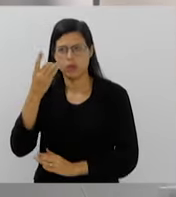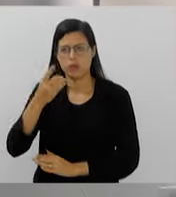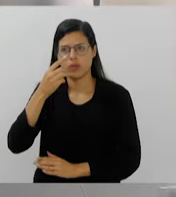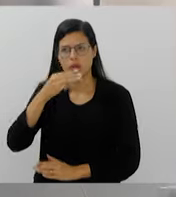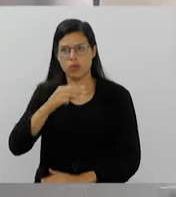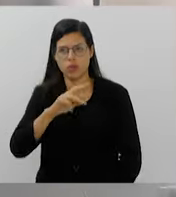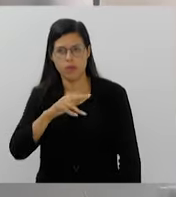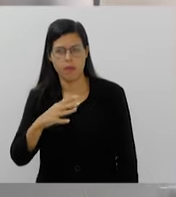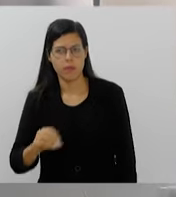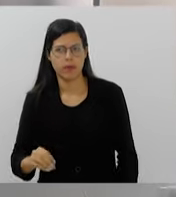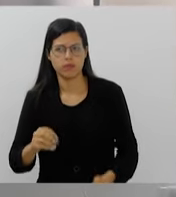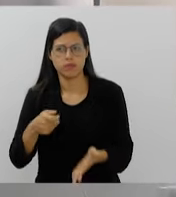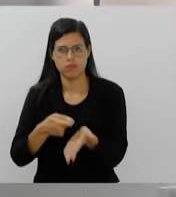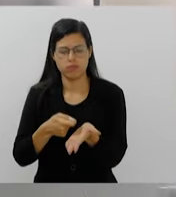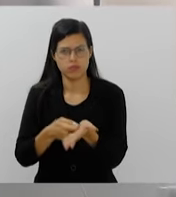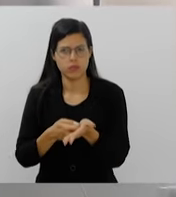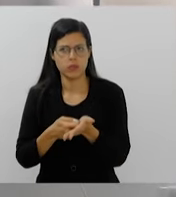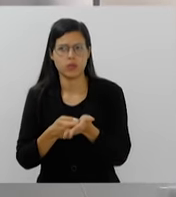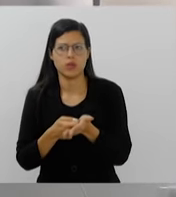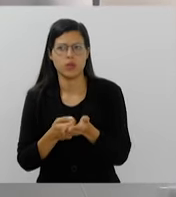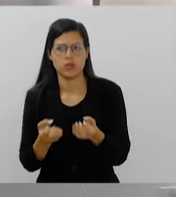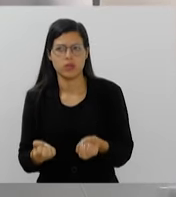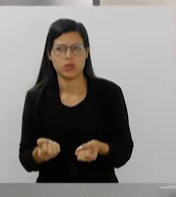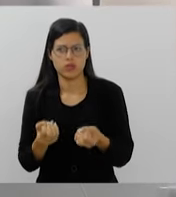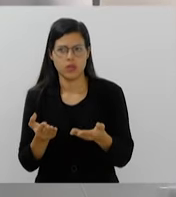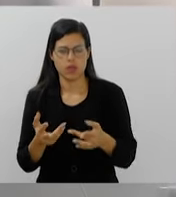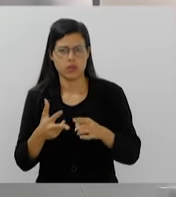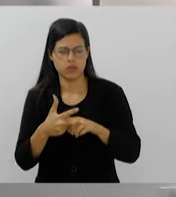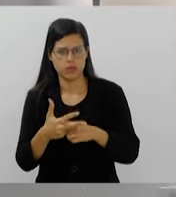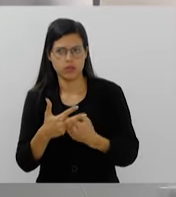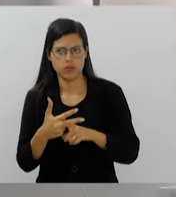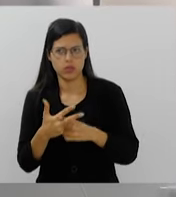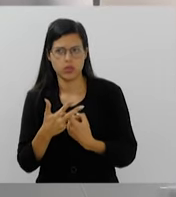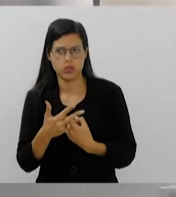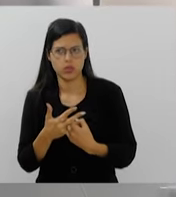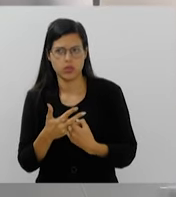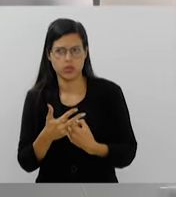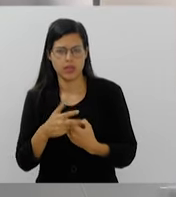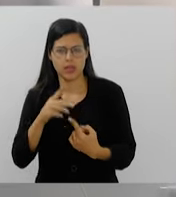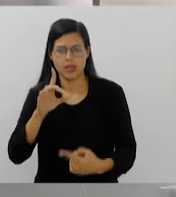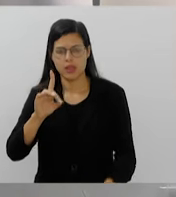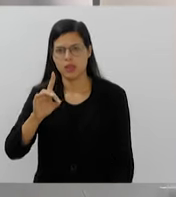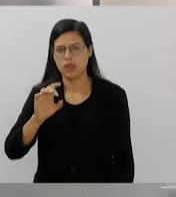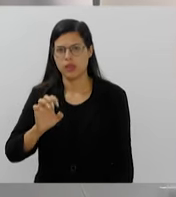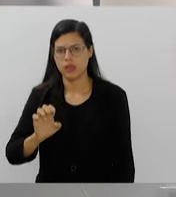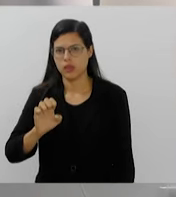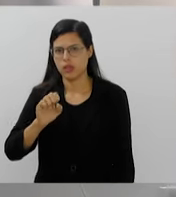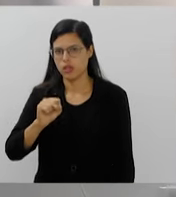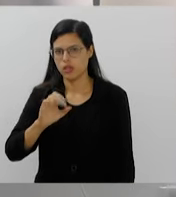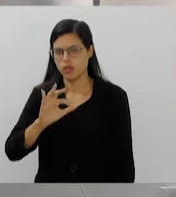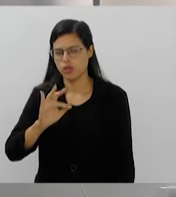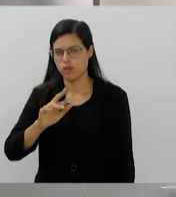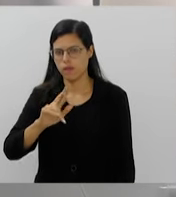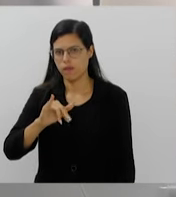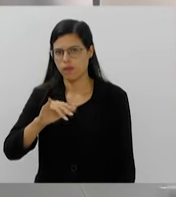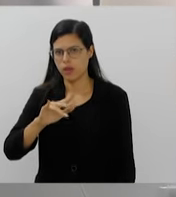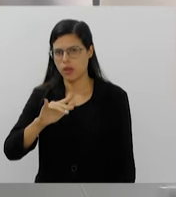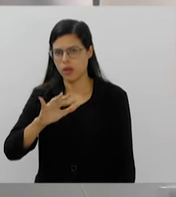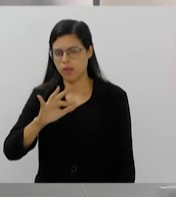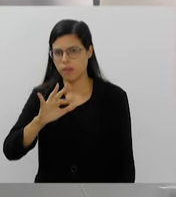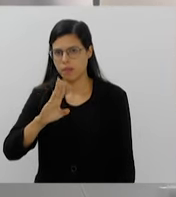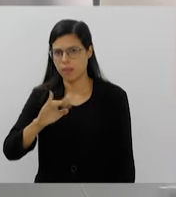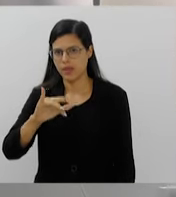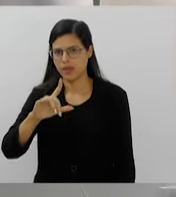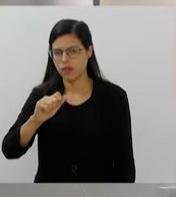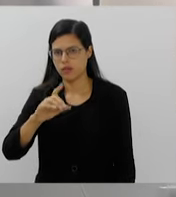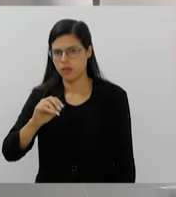que dispõe sobre a obrigatoriedade de disponibilização e manutenção de desfibrilador cardíaco externo automático, DEA, nas